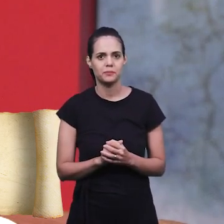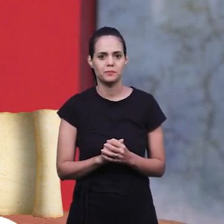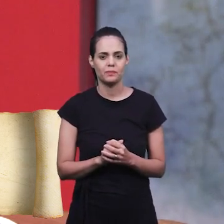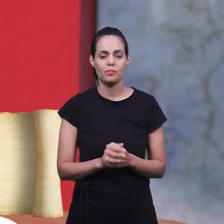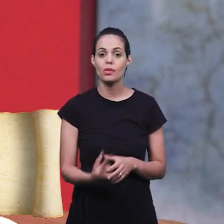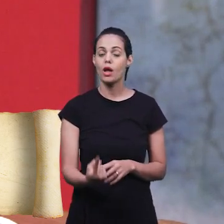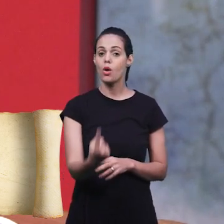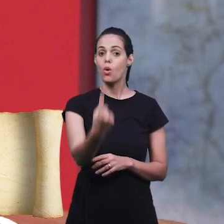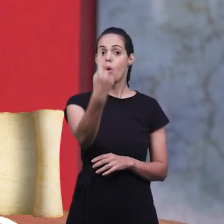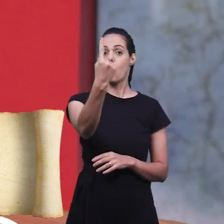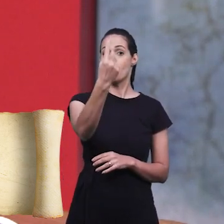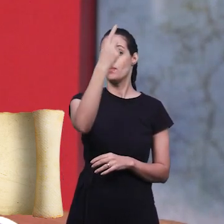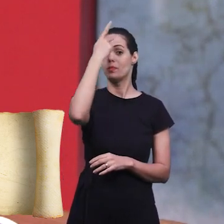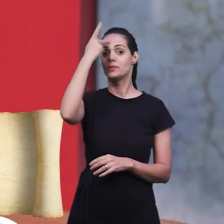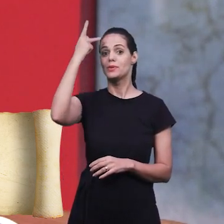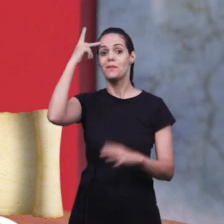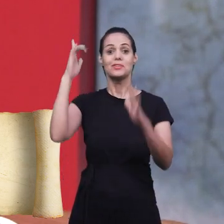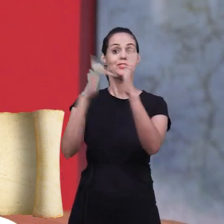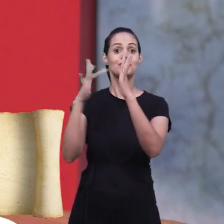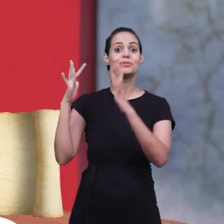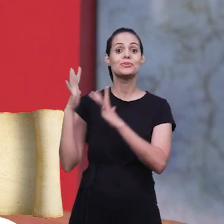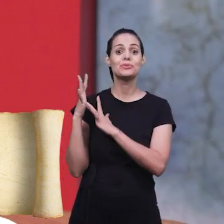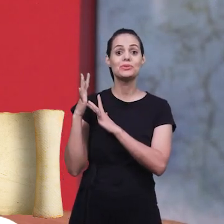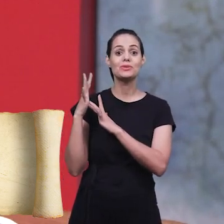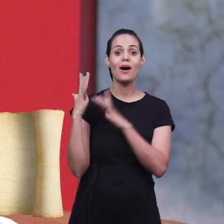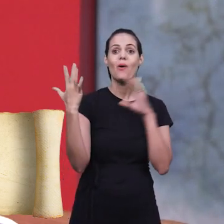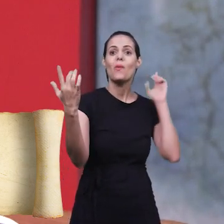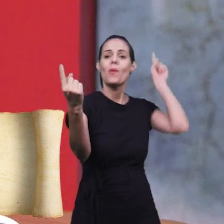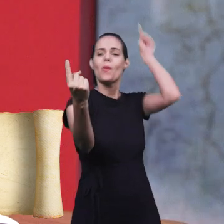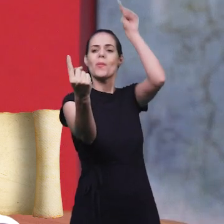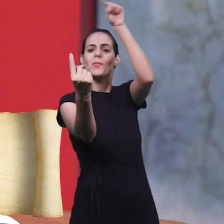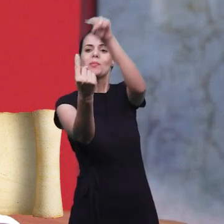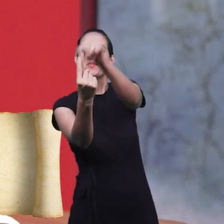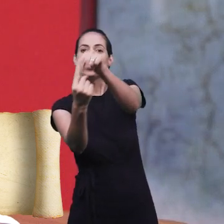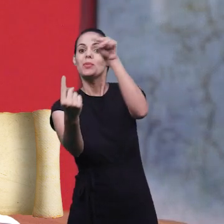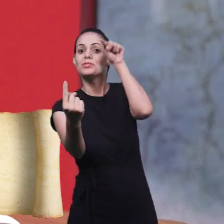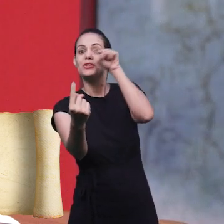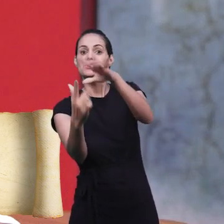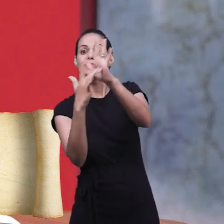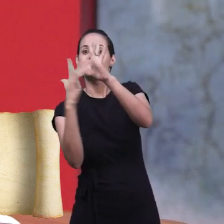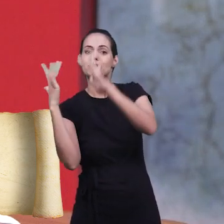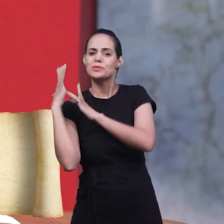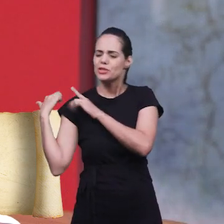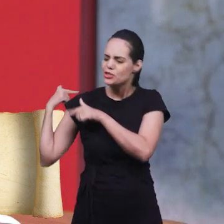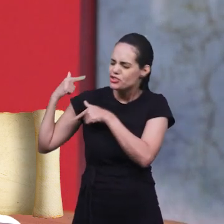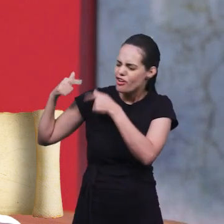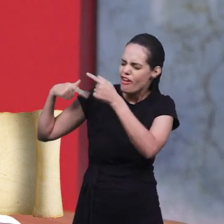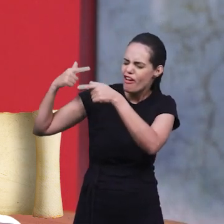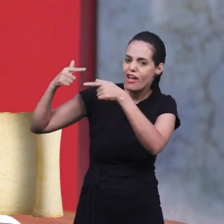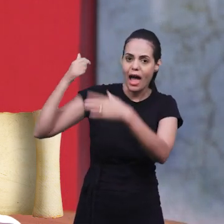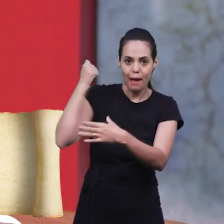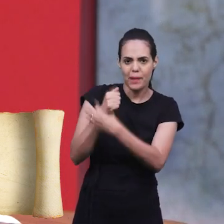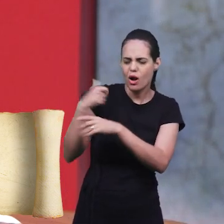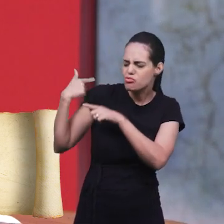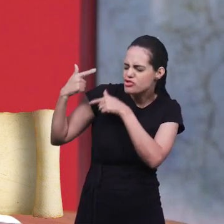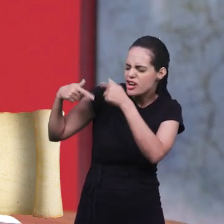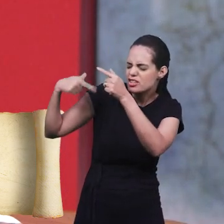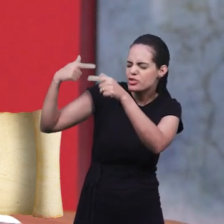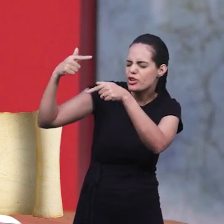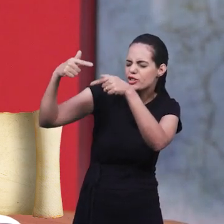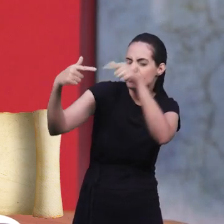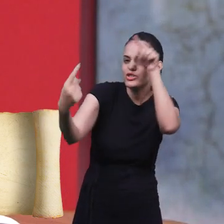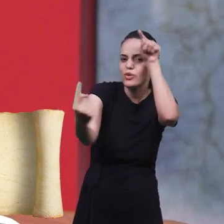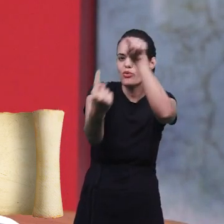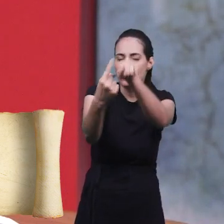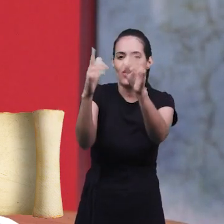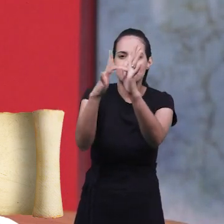de muitas pessoas, mas de uma só pessoa, que é Jesus Cristo, que ele é o herdeiro de tudo e